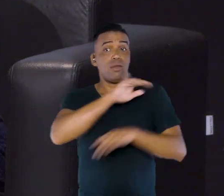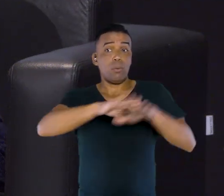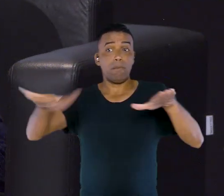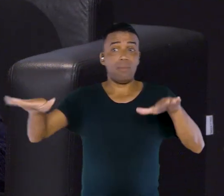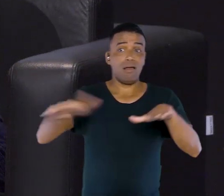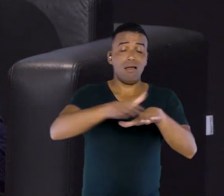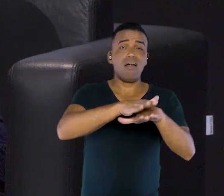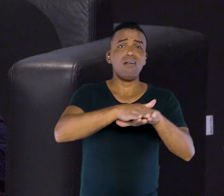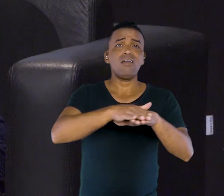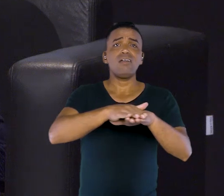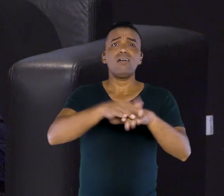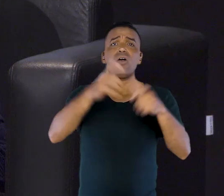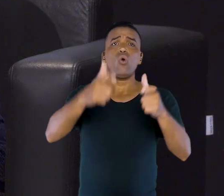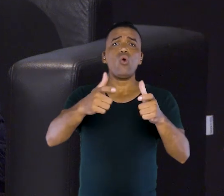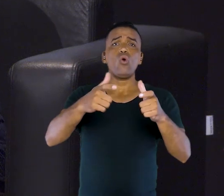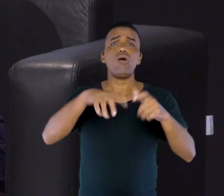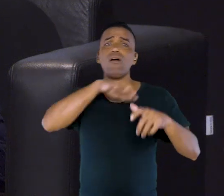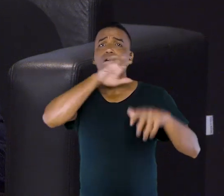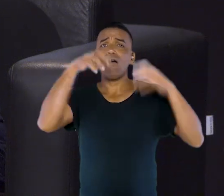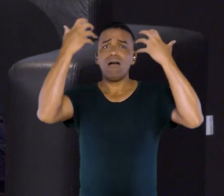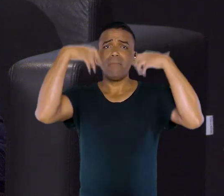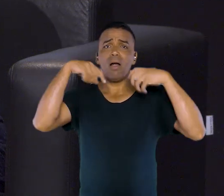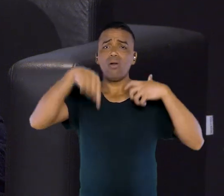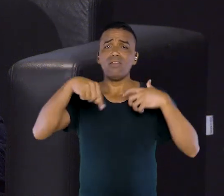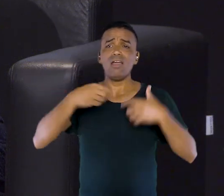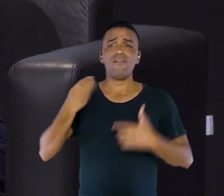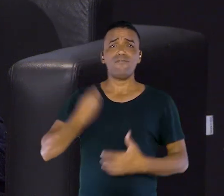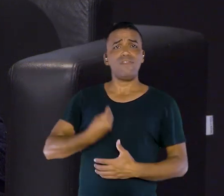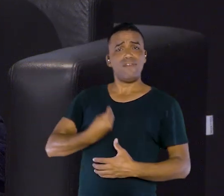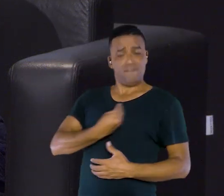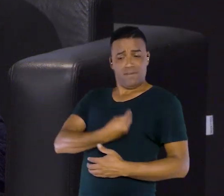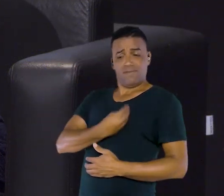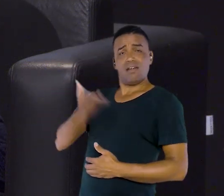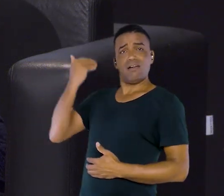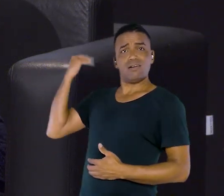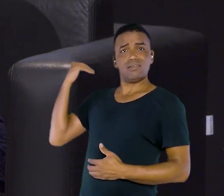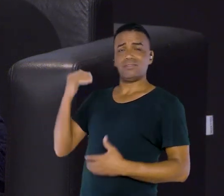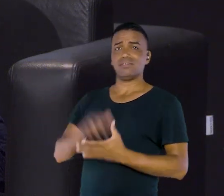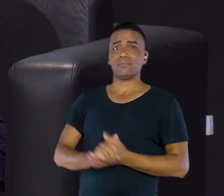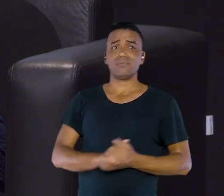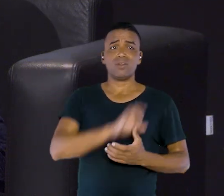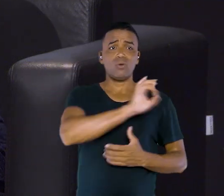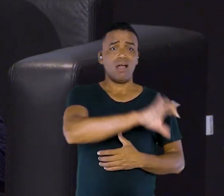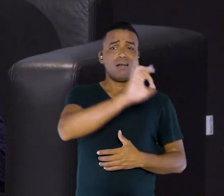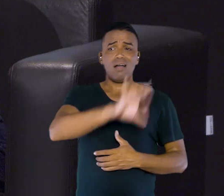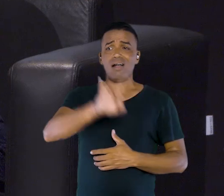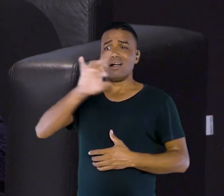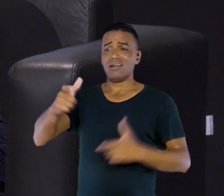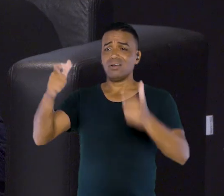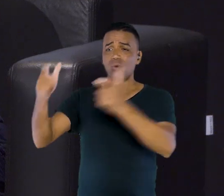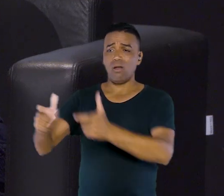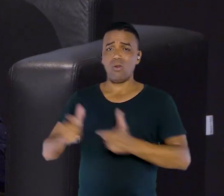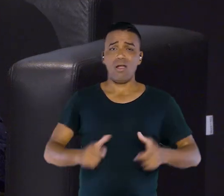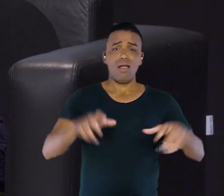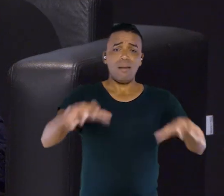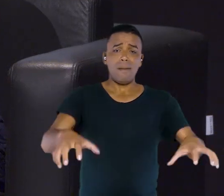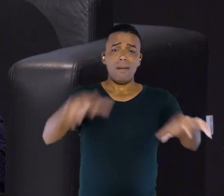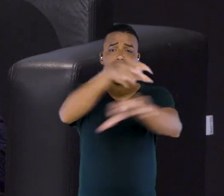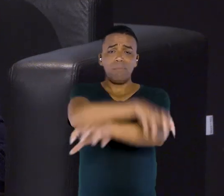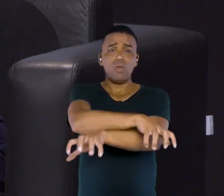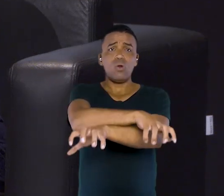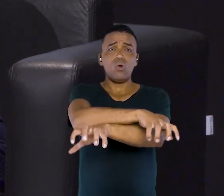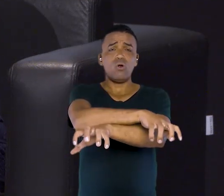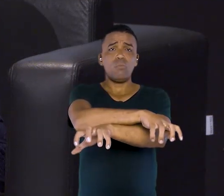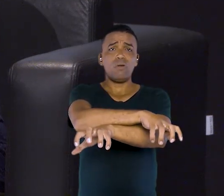que estavam aqui? O Brasil, cadê os animais em cada território, em cada bioma? Onde